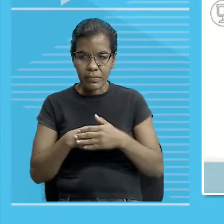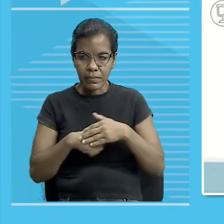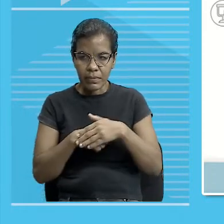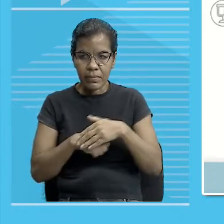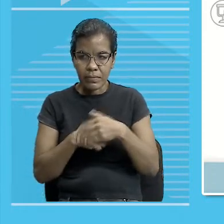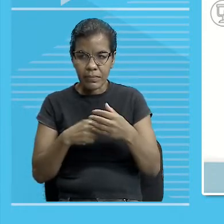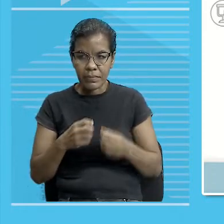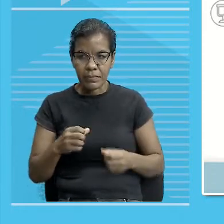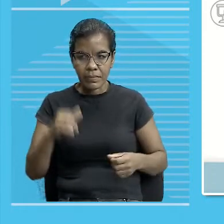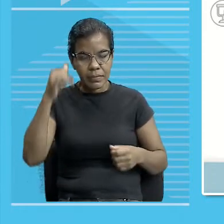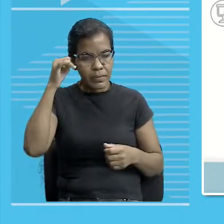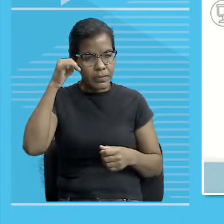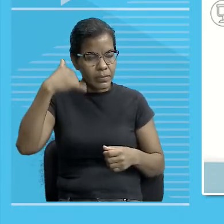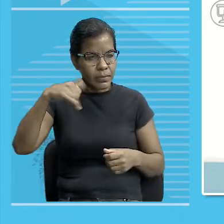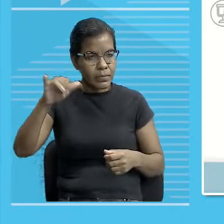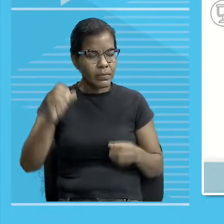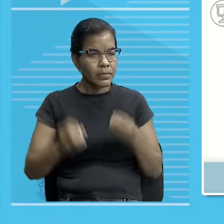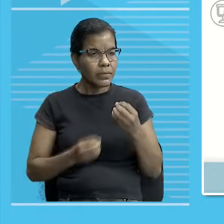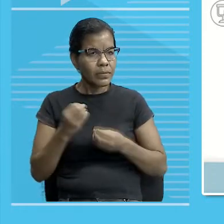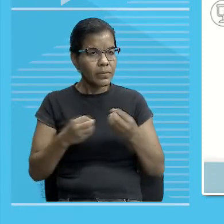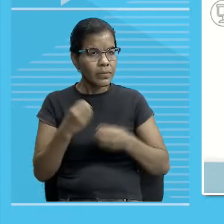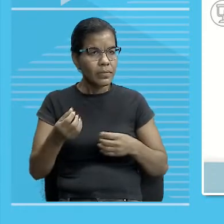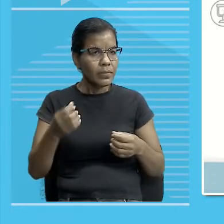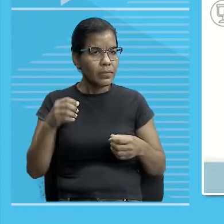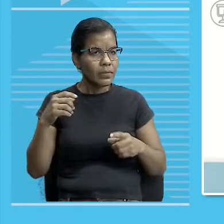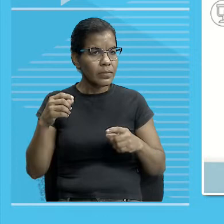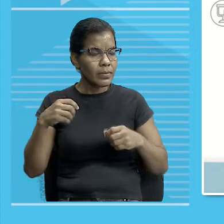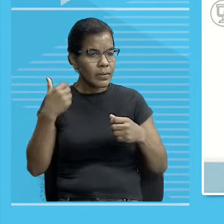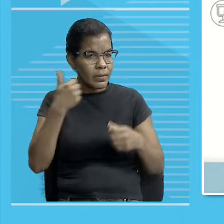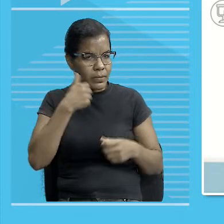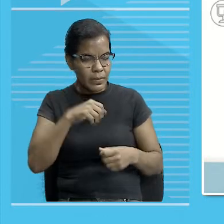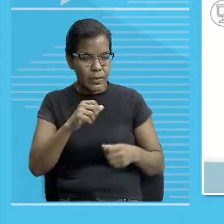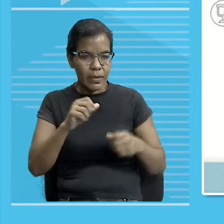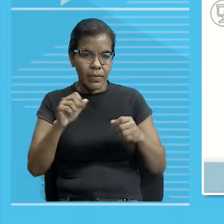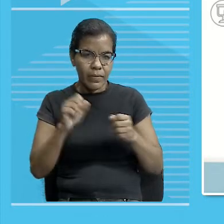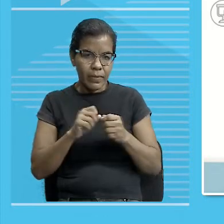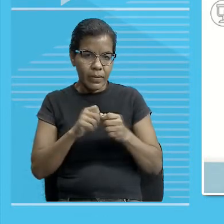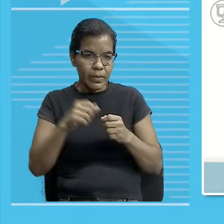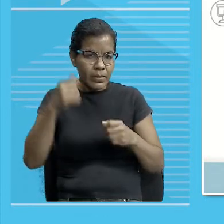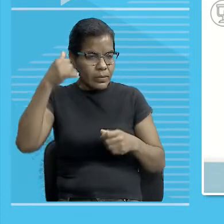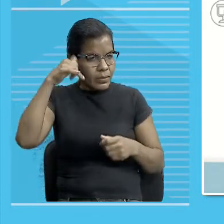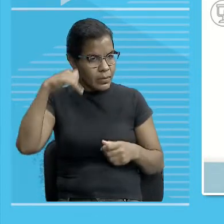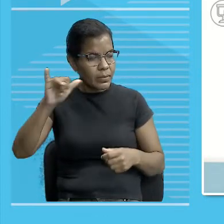Sabe, a mulher tem que fazer essa prevenção, o homem tem que fazer essa prevenção.